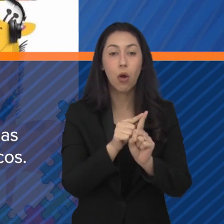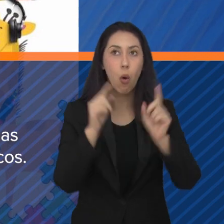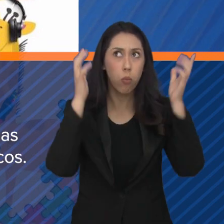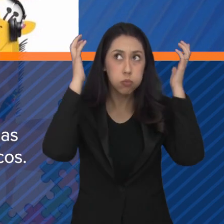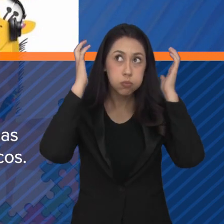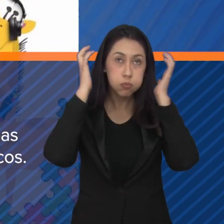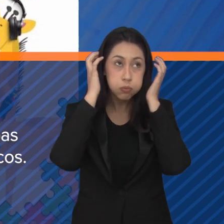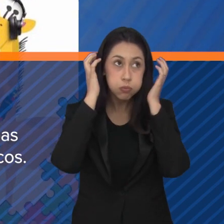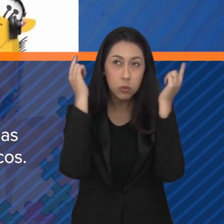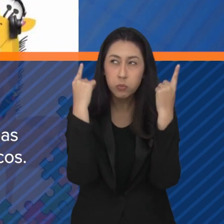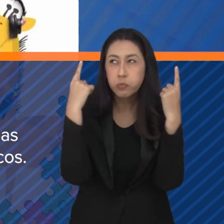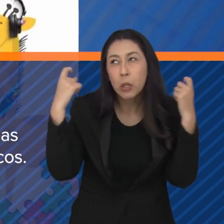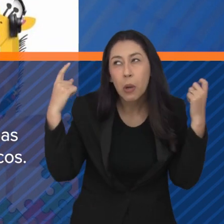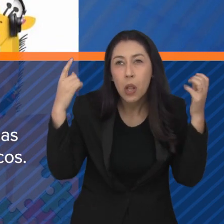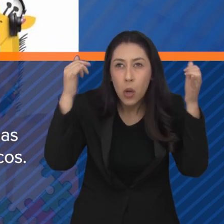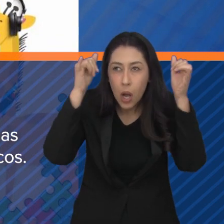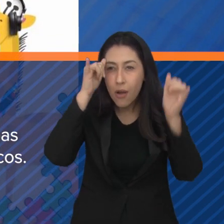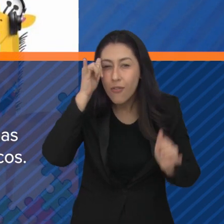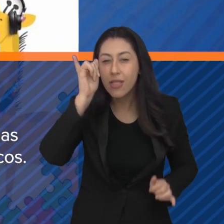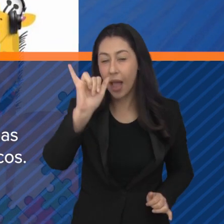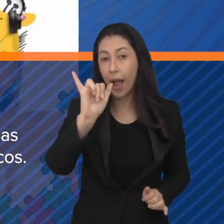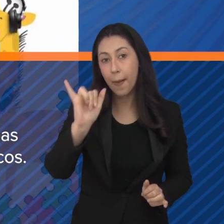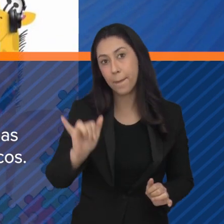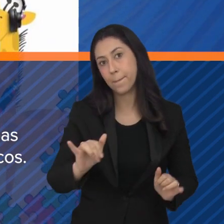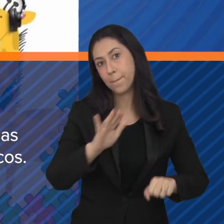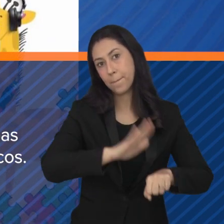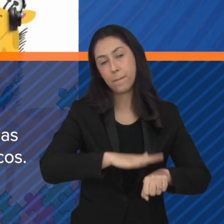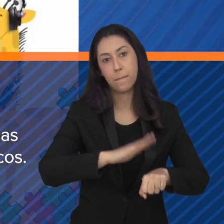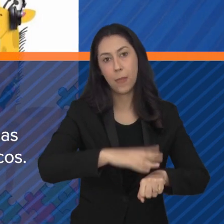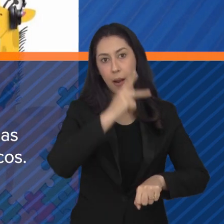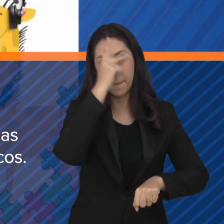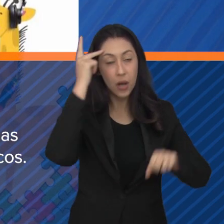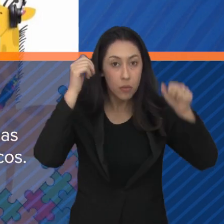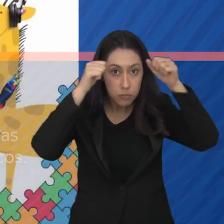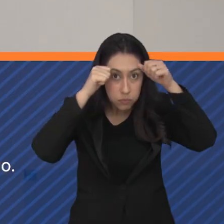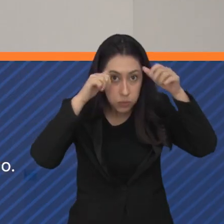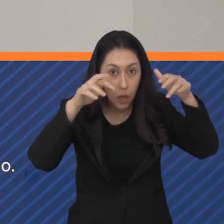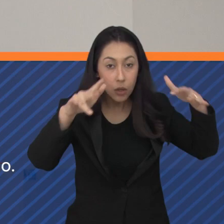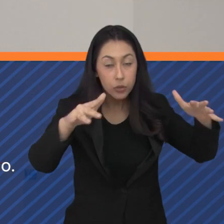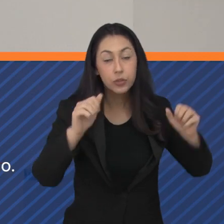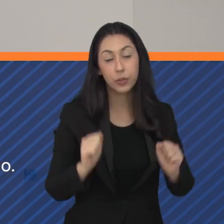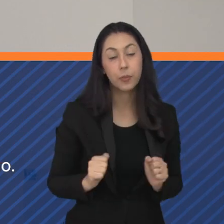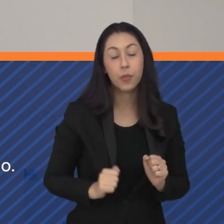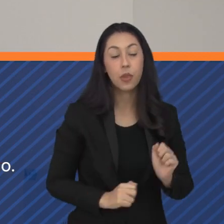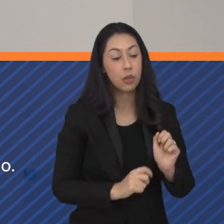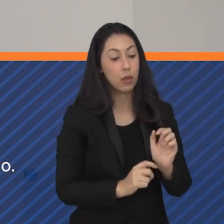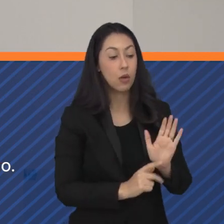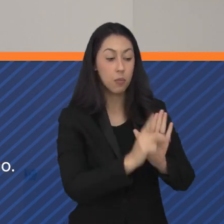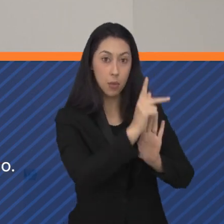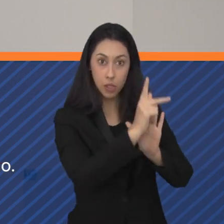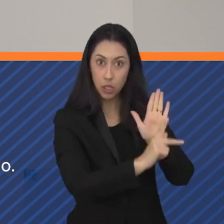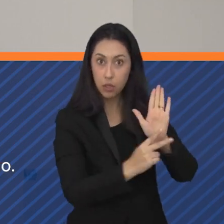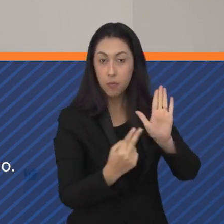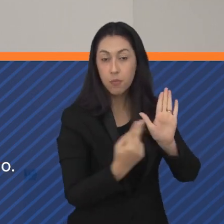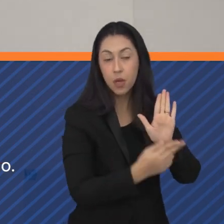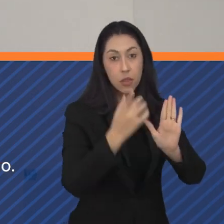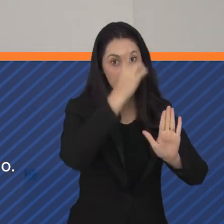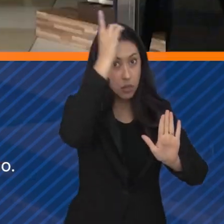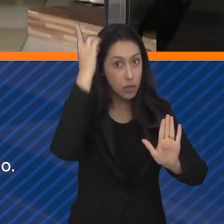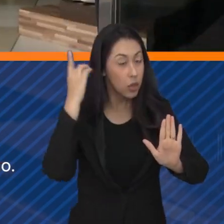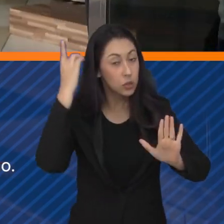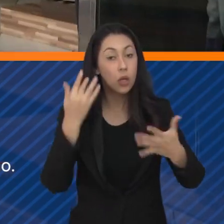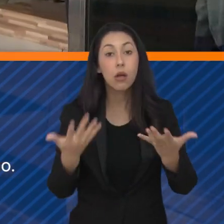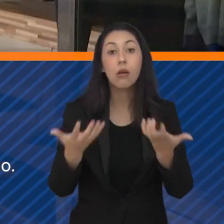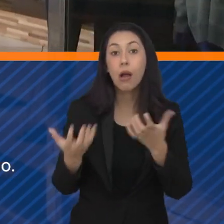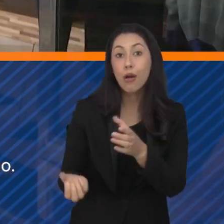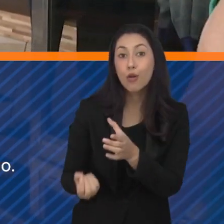de ouvido anti-ruído para pessoas com transtorno do espectro autista. A proposta da vereadora Dulce Rita quer criar um